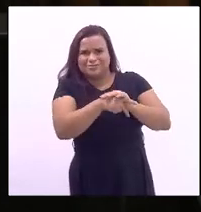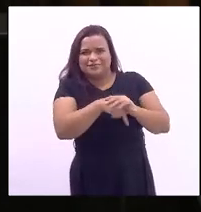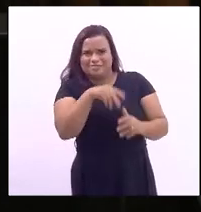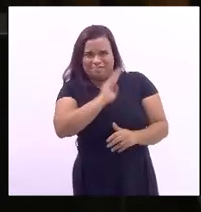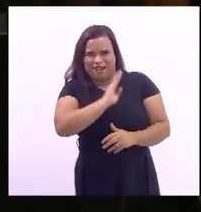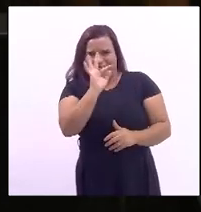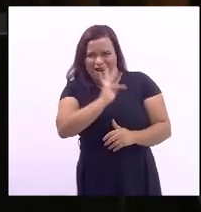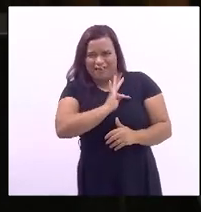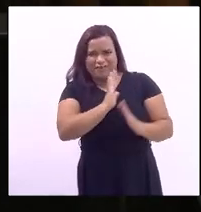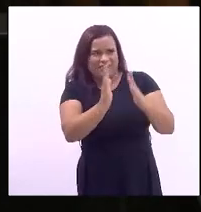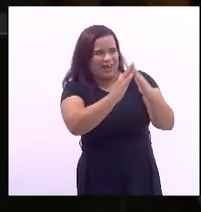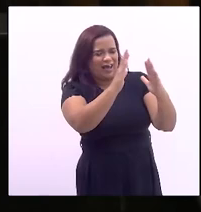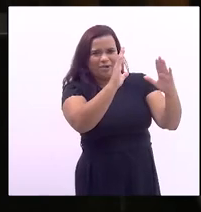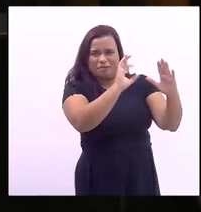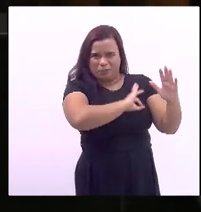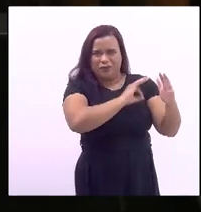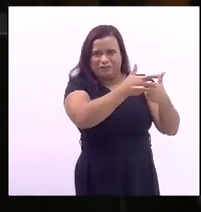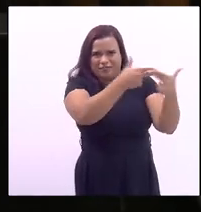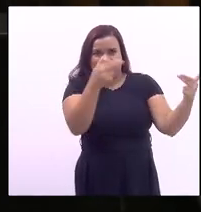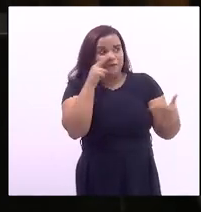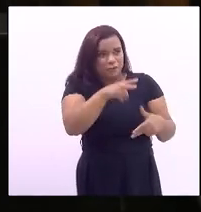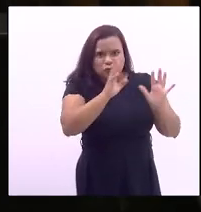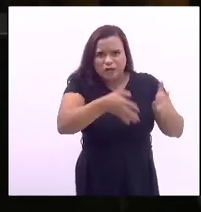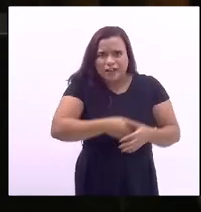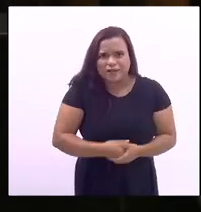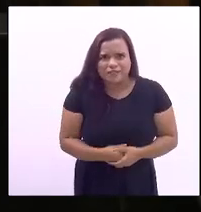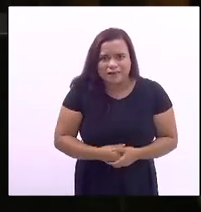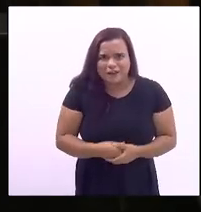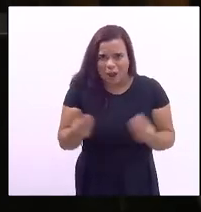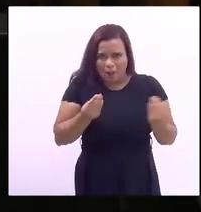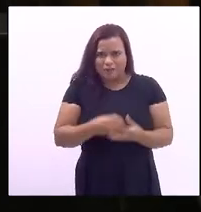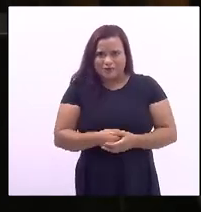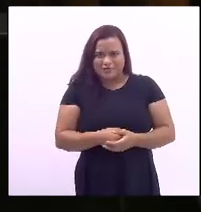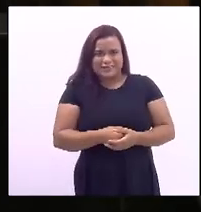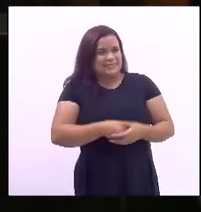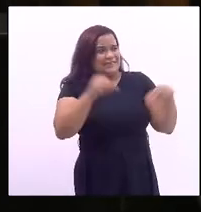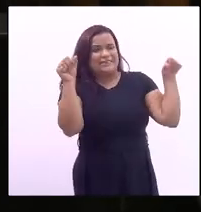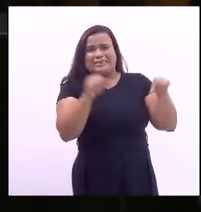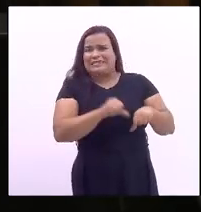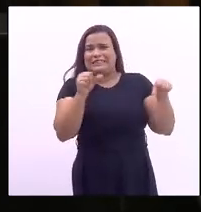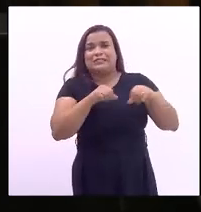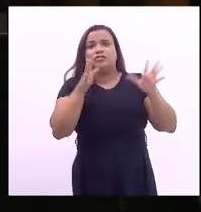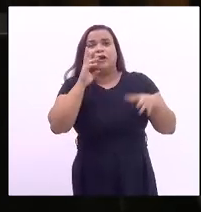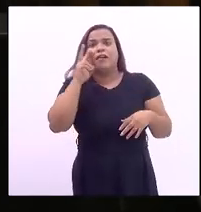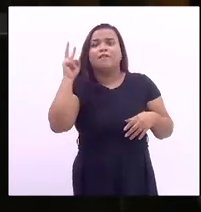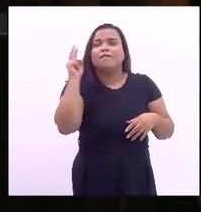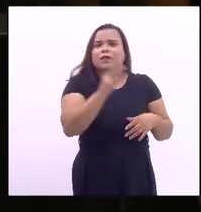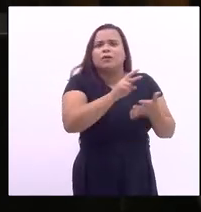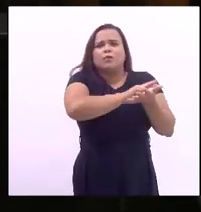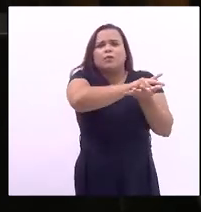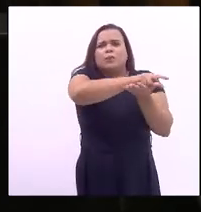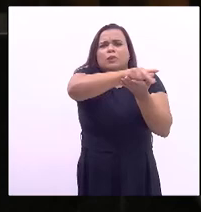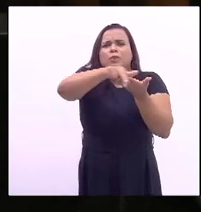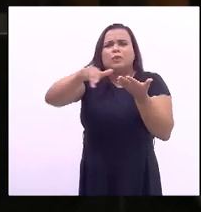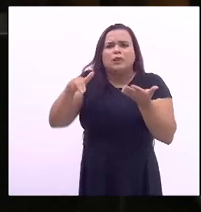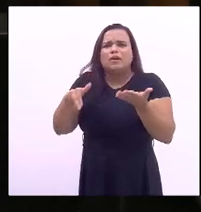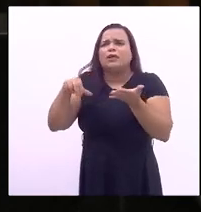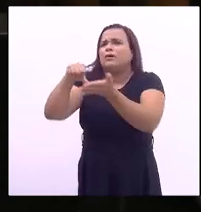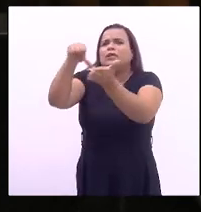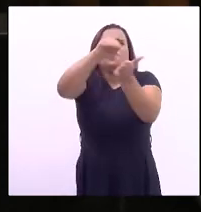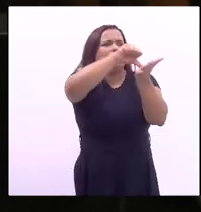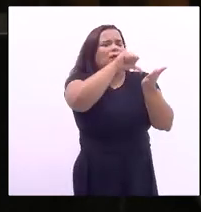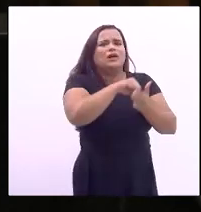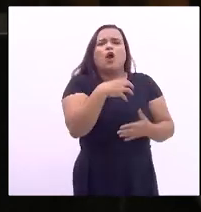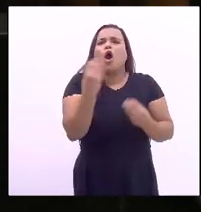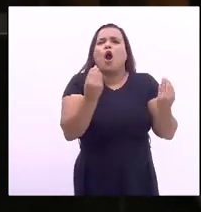Baixada Fluminense O senhor já viu como tá o rombi de batalhões para saber os estados